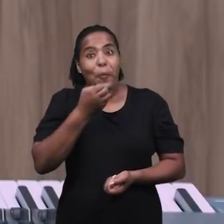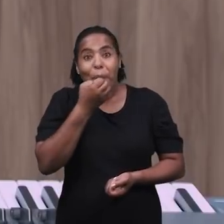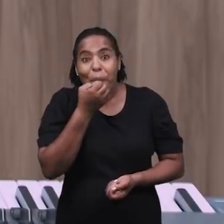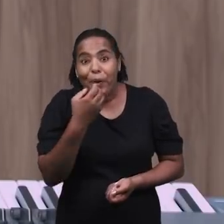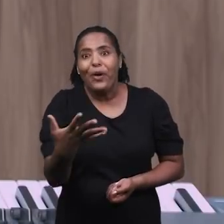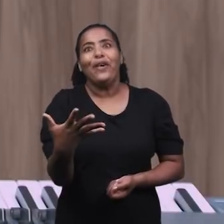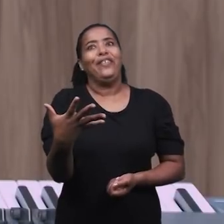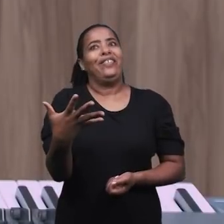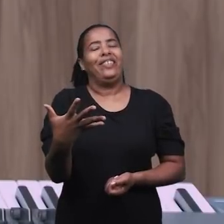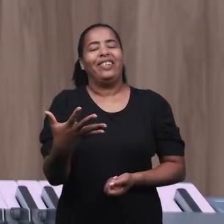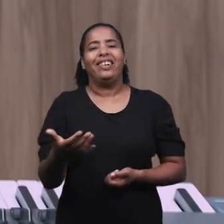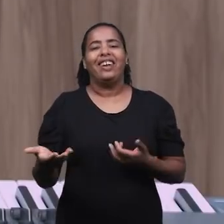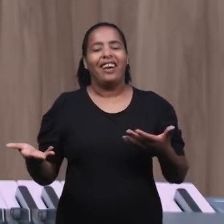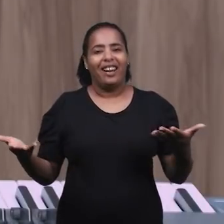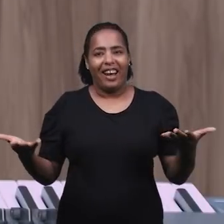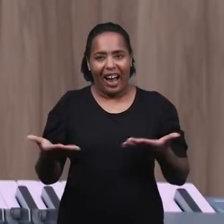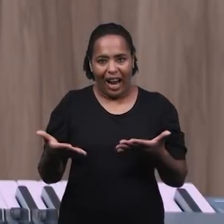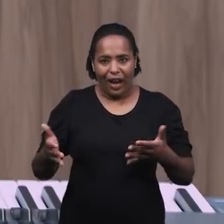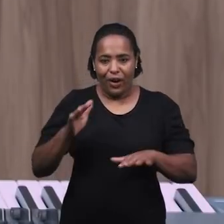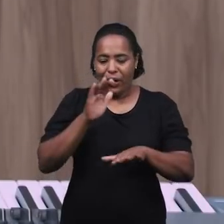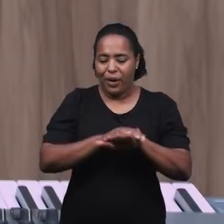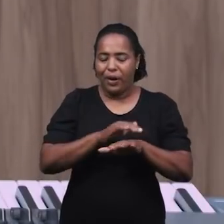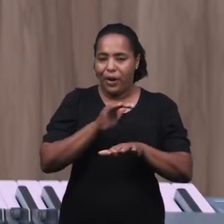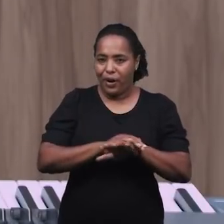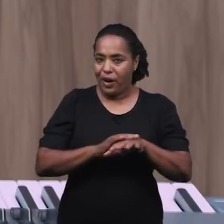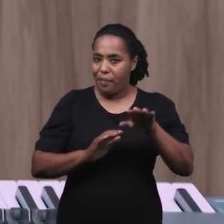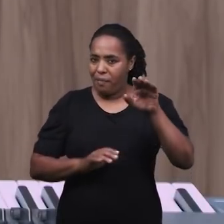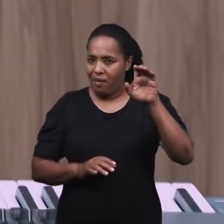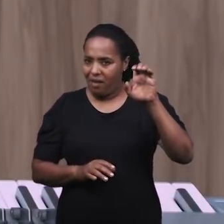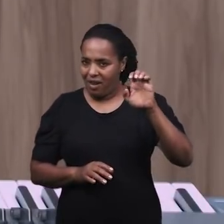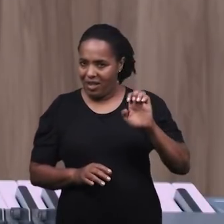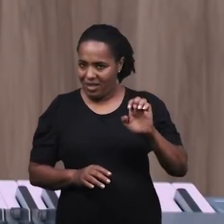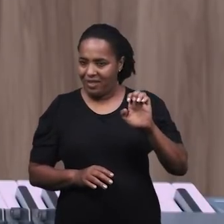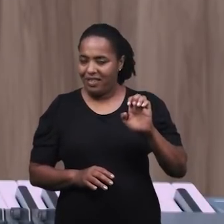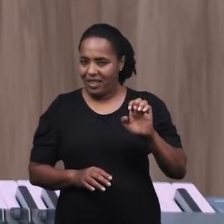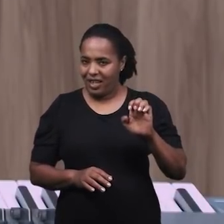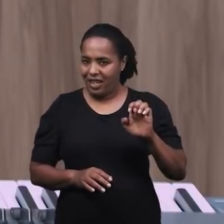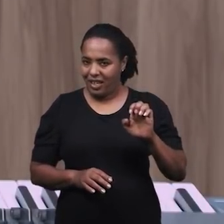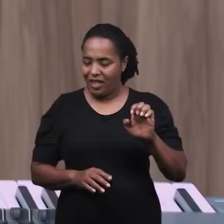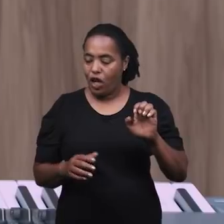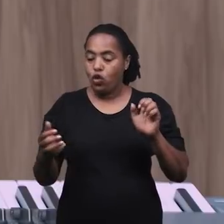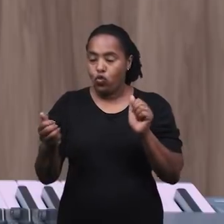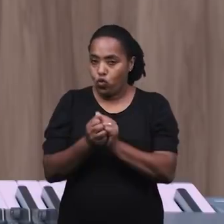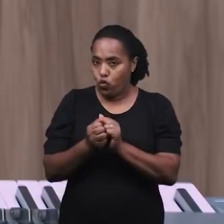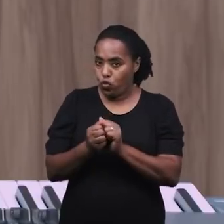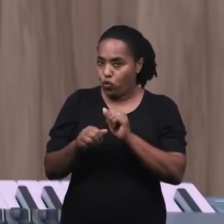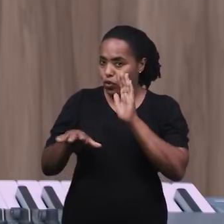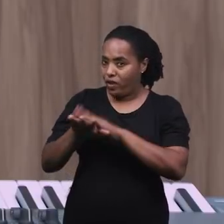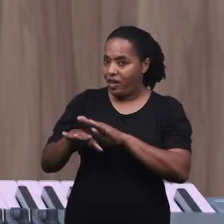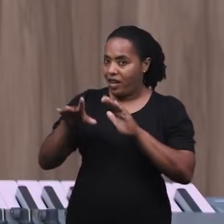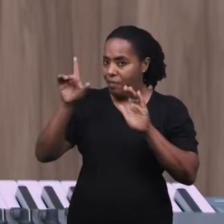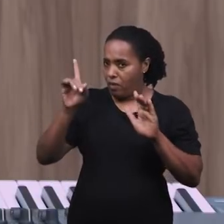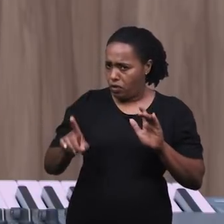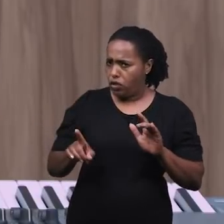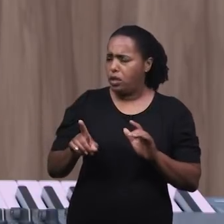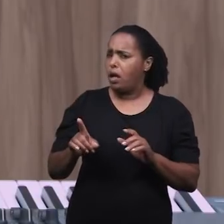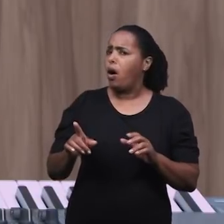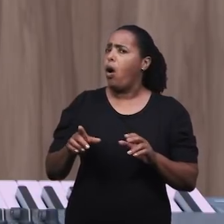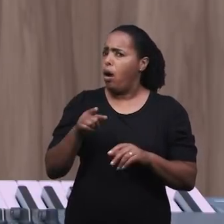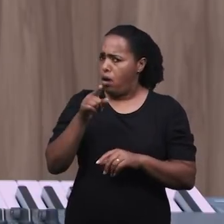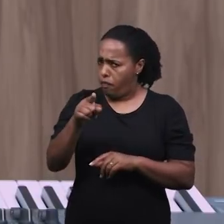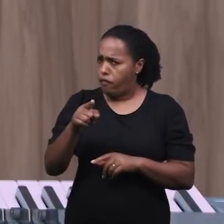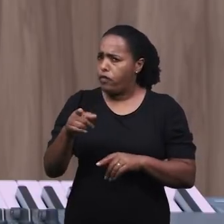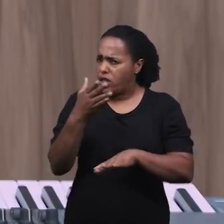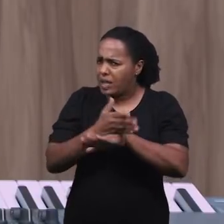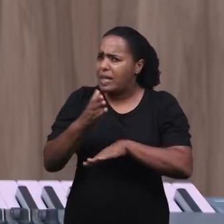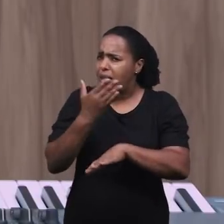Muito bom! Agora nós juntamos a mão esquerda, os baixos da mão esquerda, com a mão direita. Eu espero que você treine muito, que